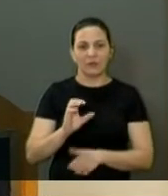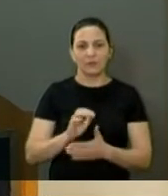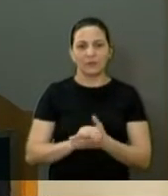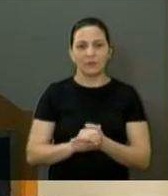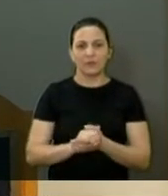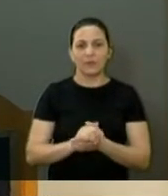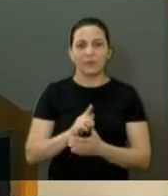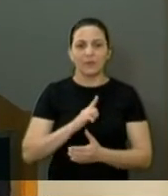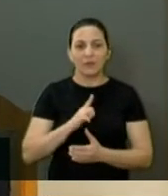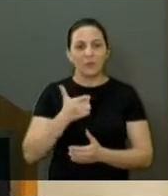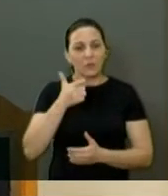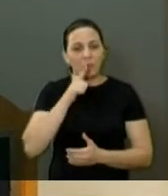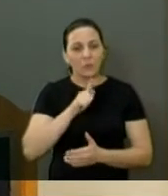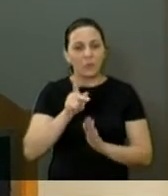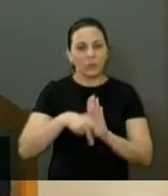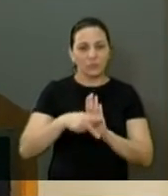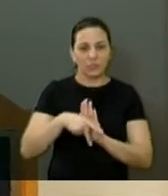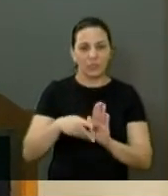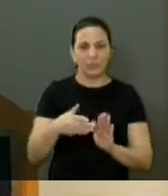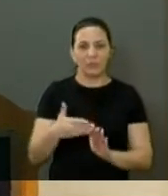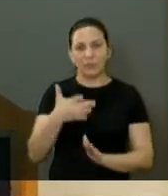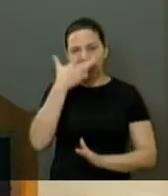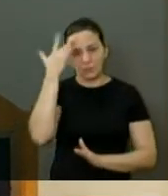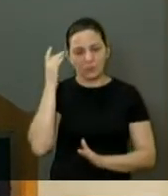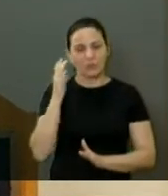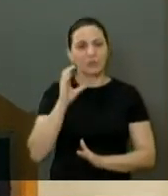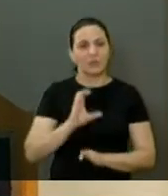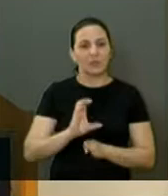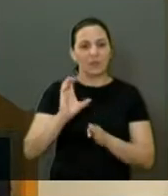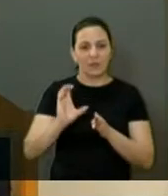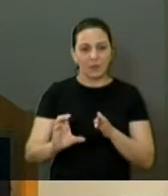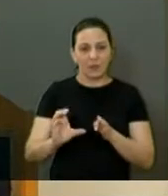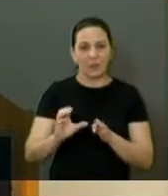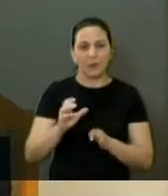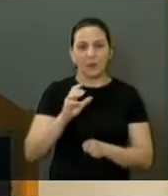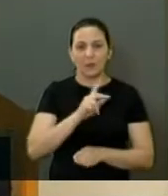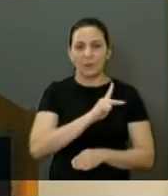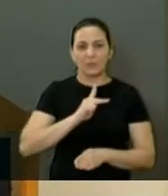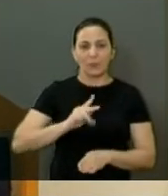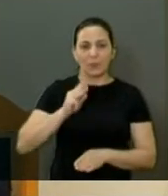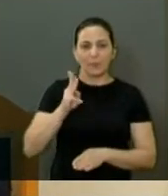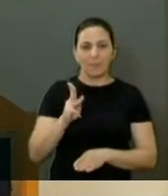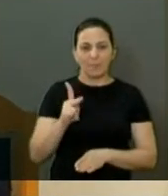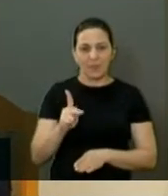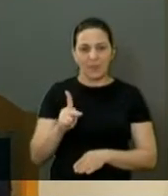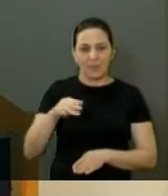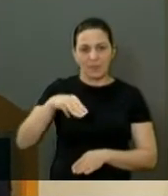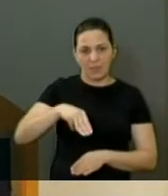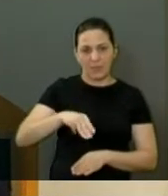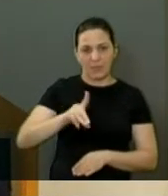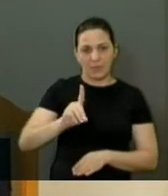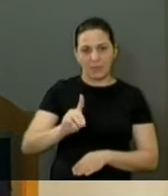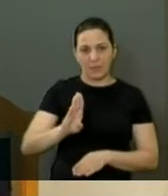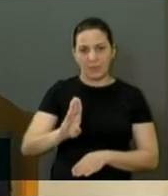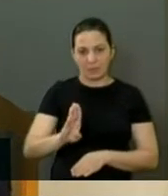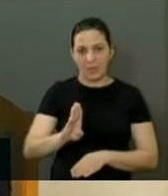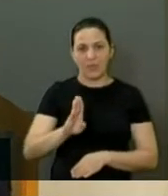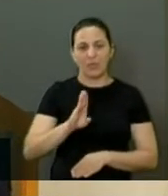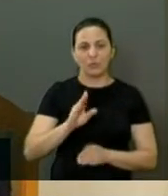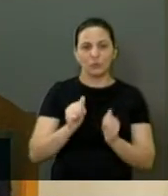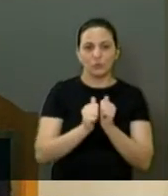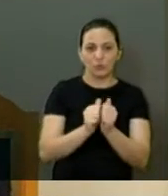temos aqui o pessoal da cama eo presidente do pmdb aqui no local luiz braz boi foi muito bom